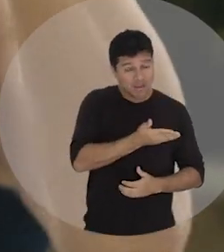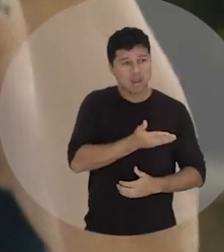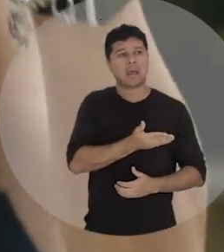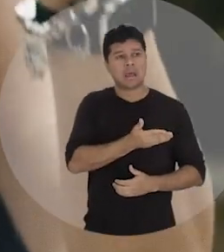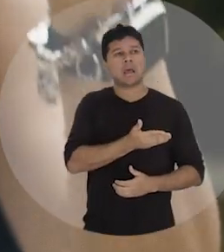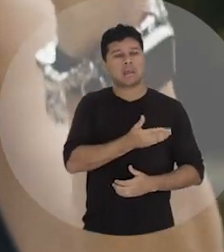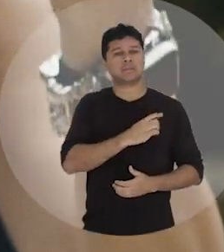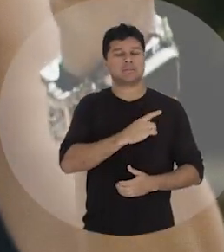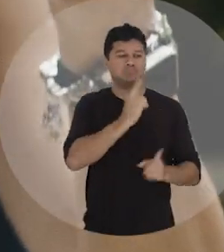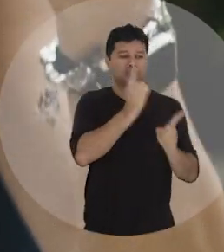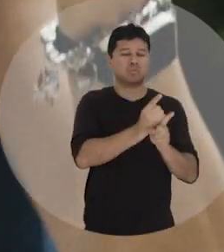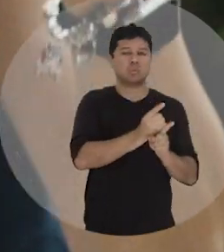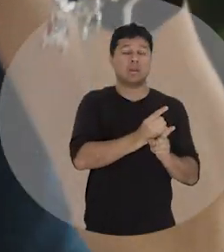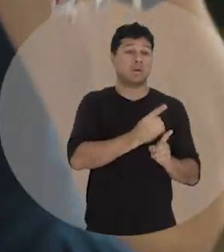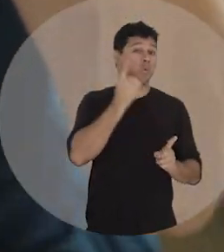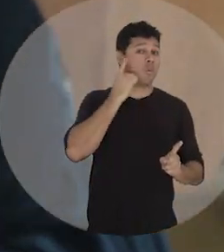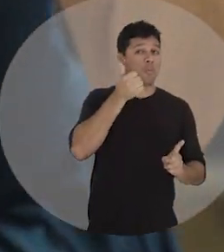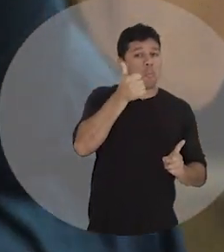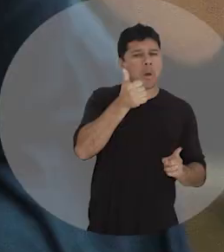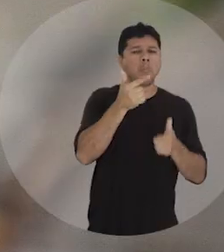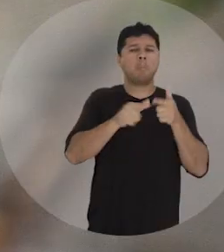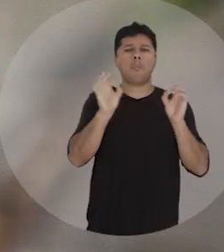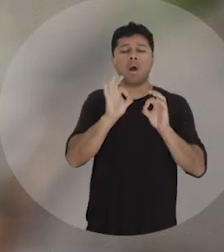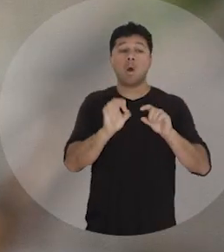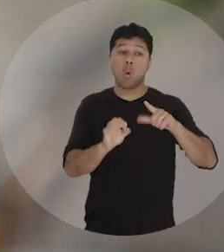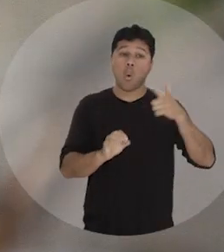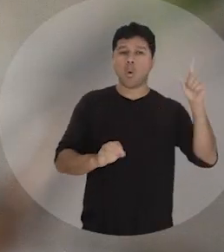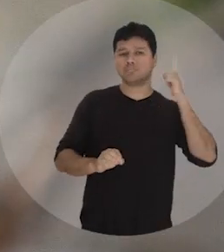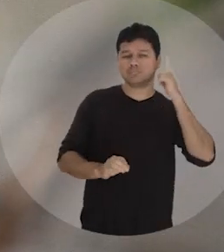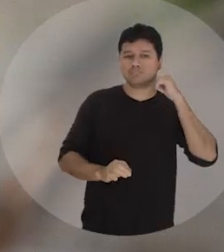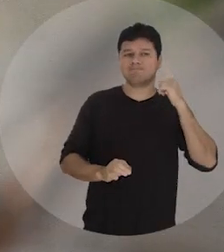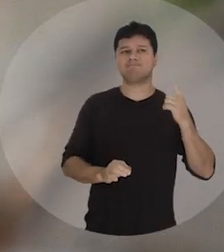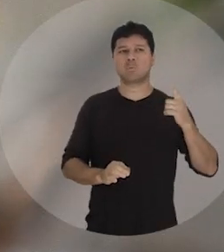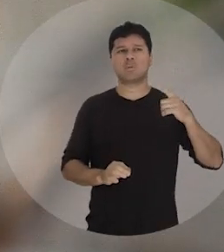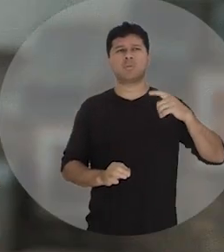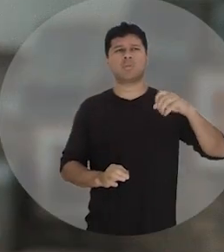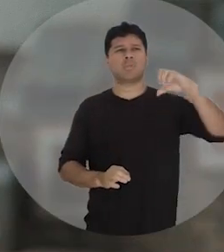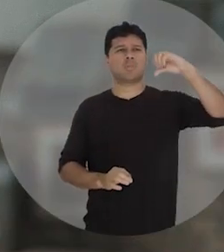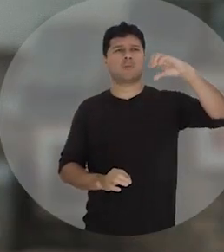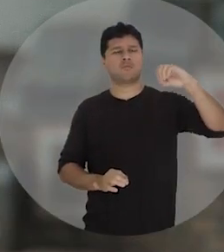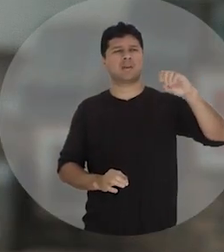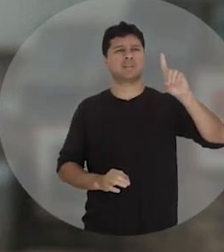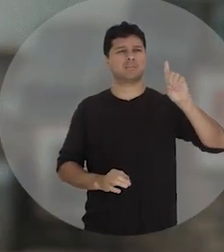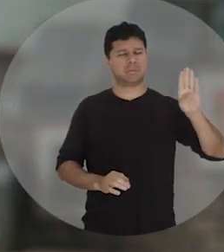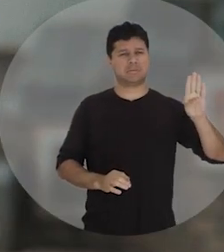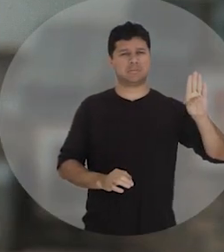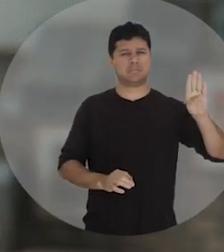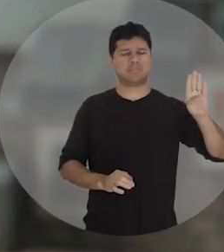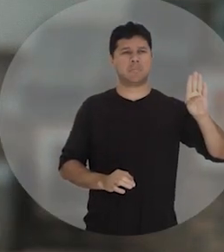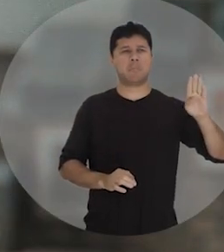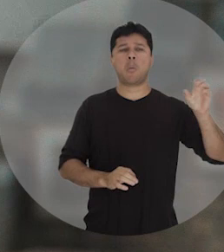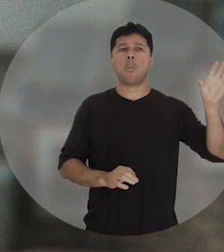O da Bruna, a gente tinha tido o diagnóstico, ela tinha um ouvido muito bom, sem problema, e o outro realmente, com, acho que, 90,